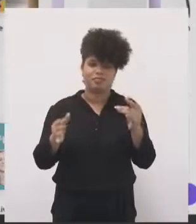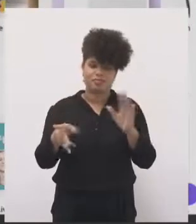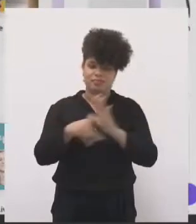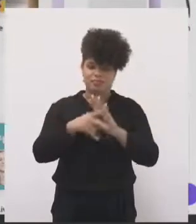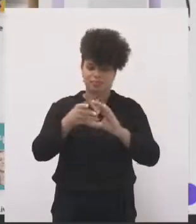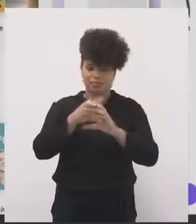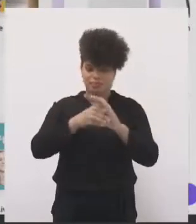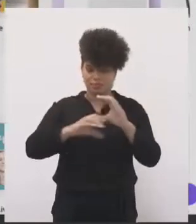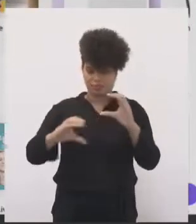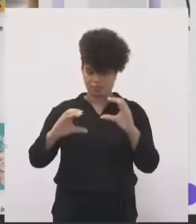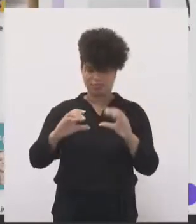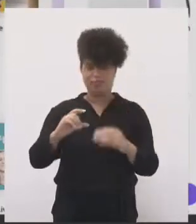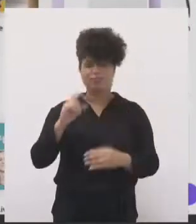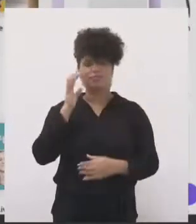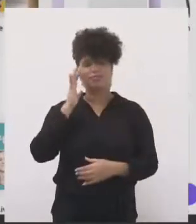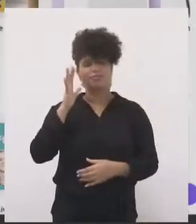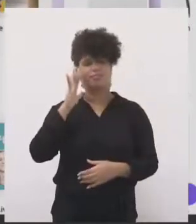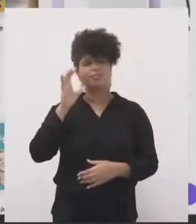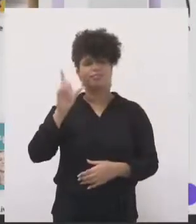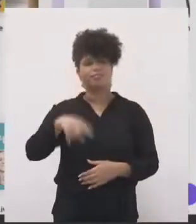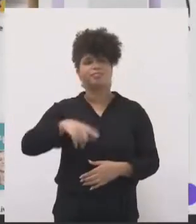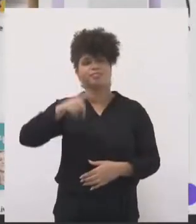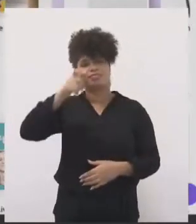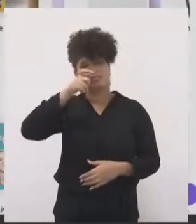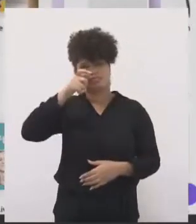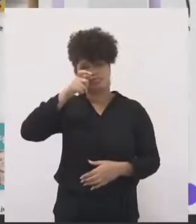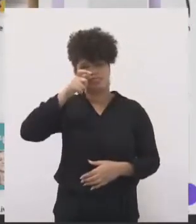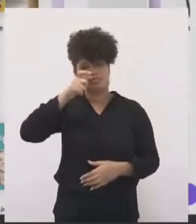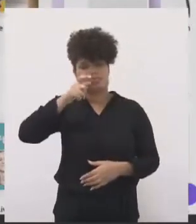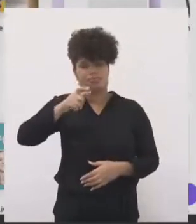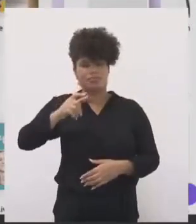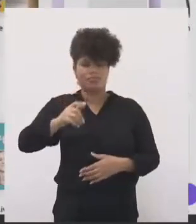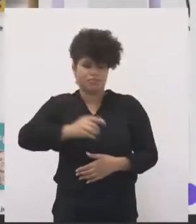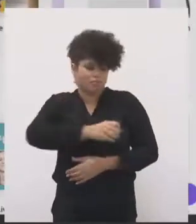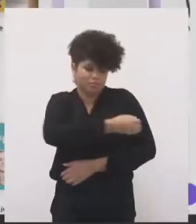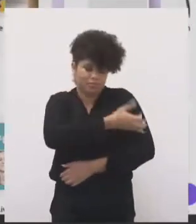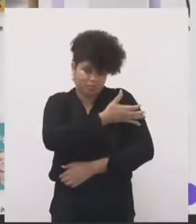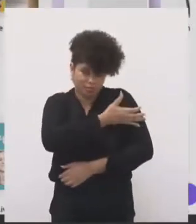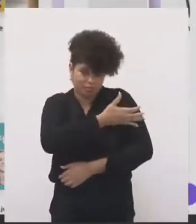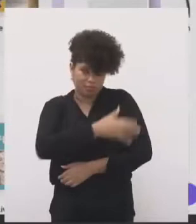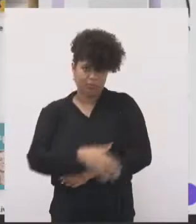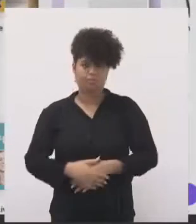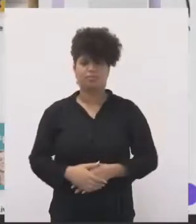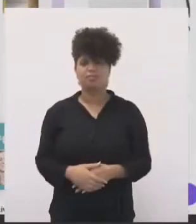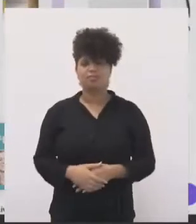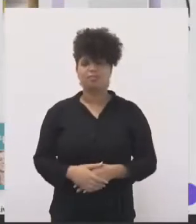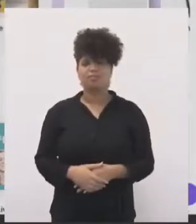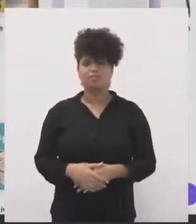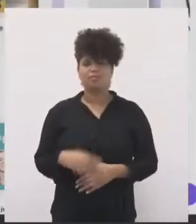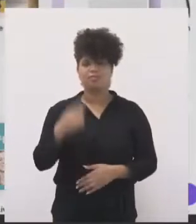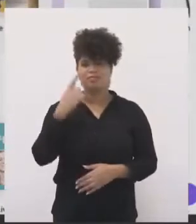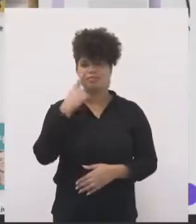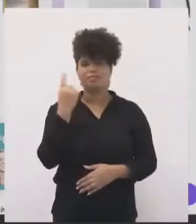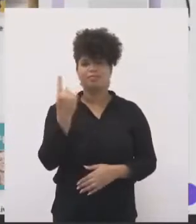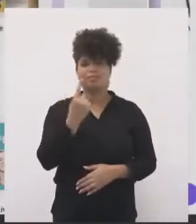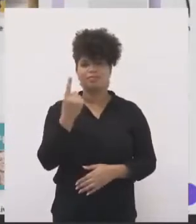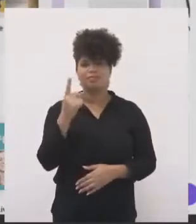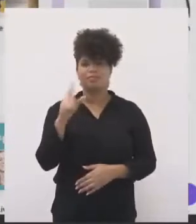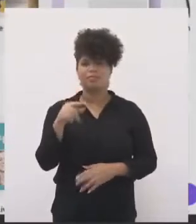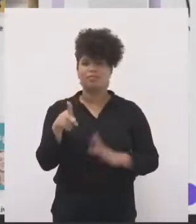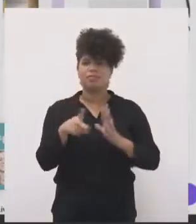acredito serem interessantes para os anos iniciais, tá? Então, a primeira delas são os